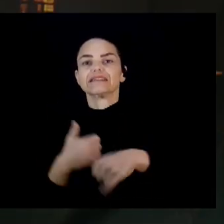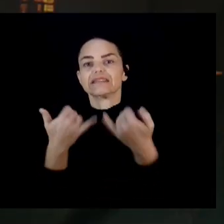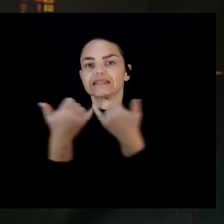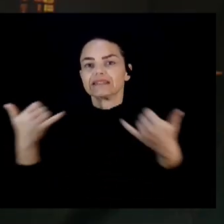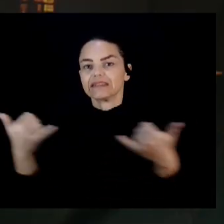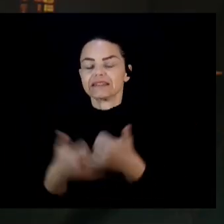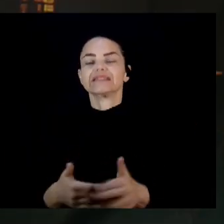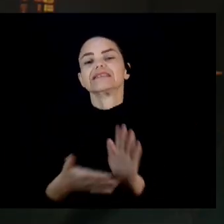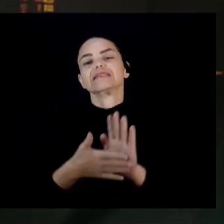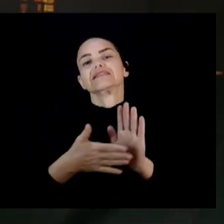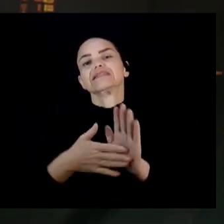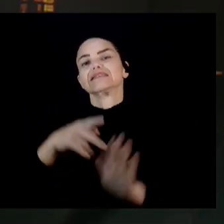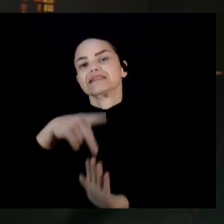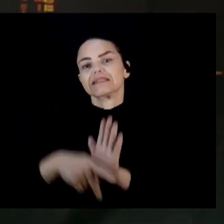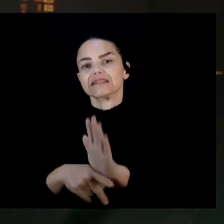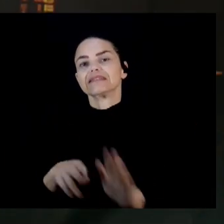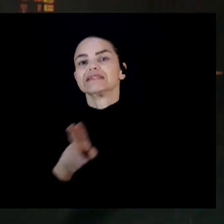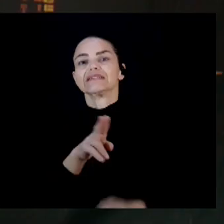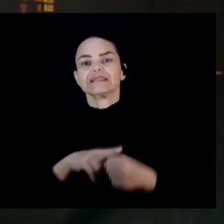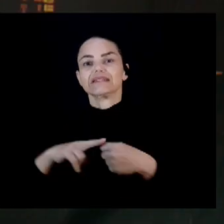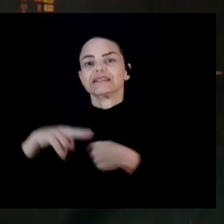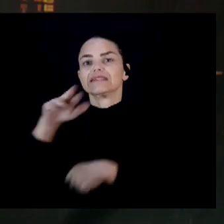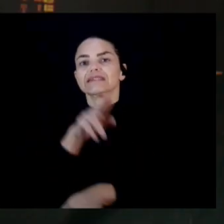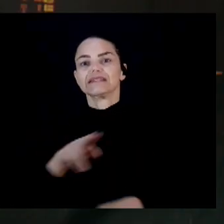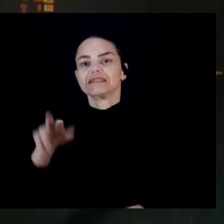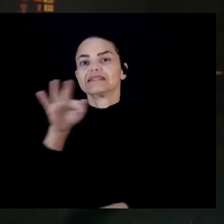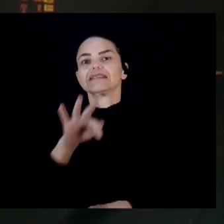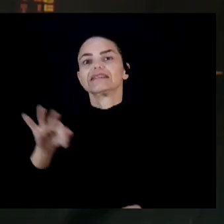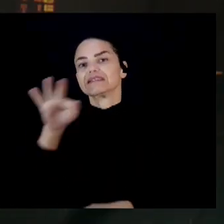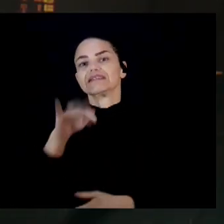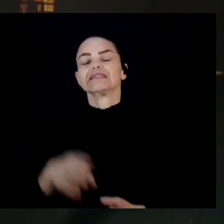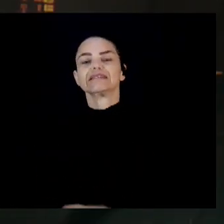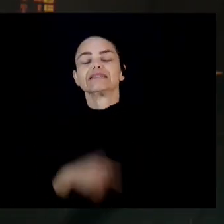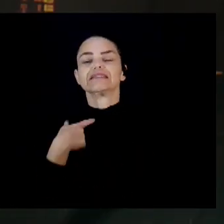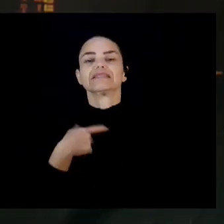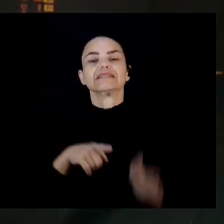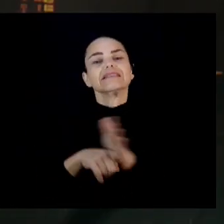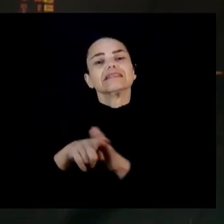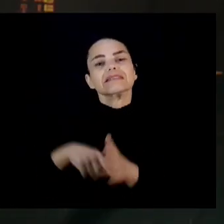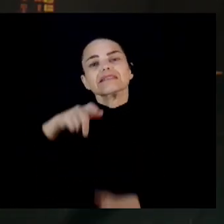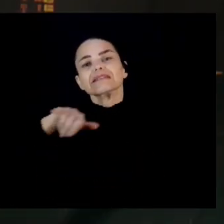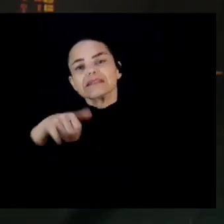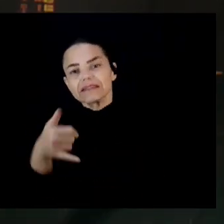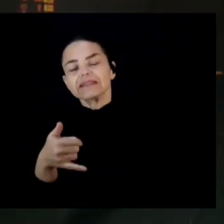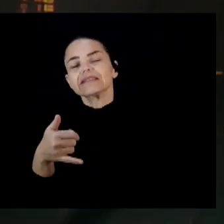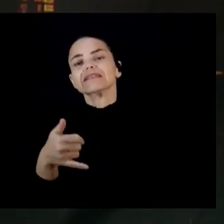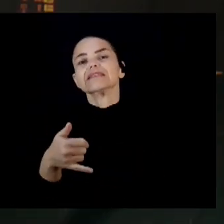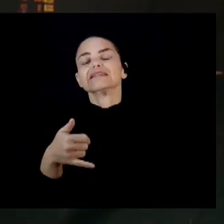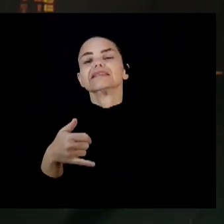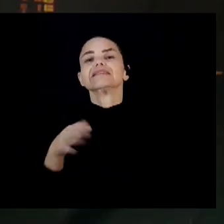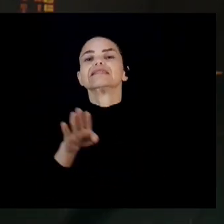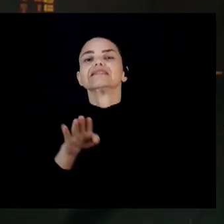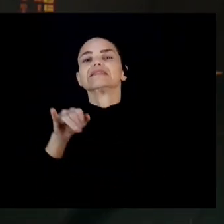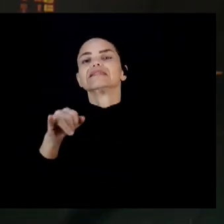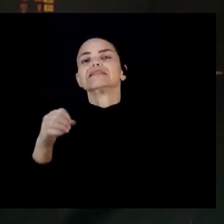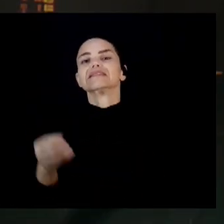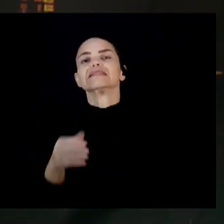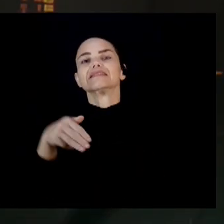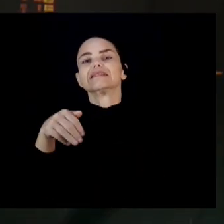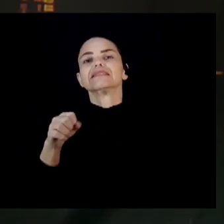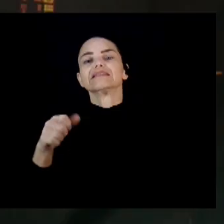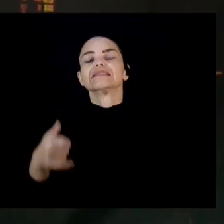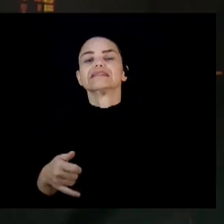do projeto da Unicamp envolve pesquisas que vão desde o aproveitamento de biomassa e resíduos para a geração